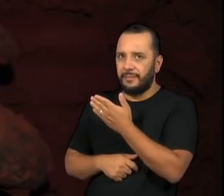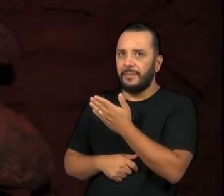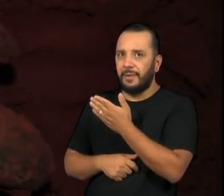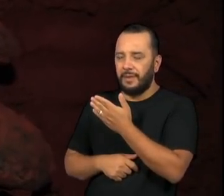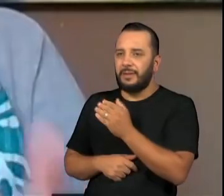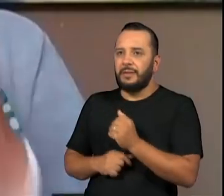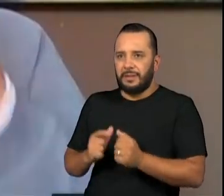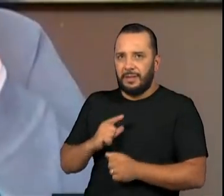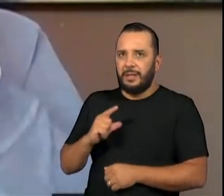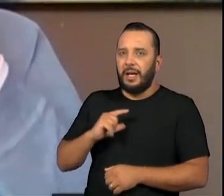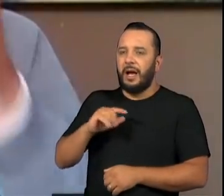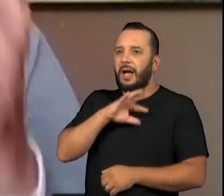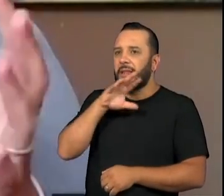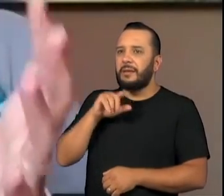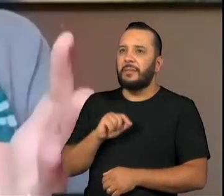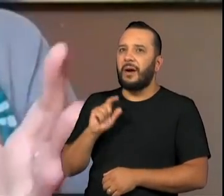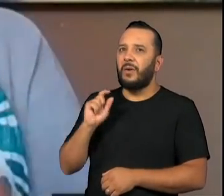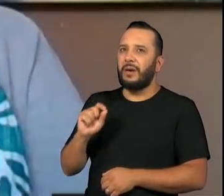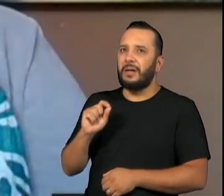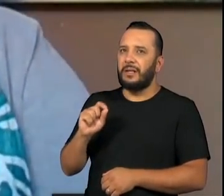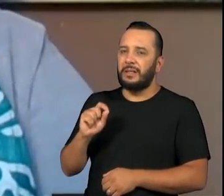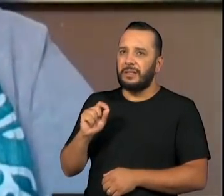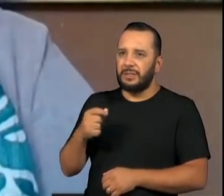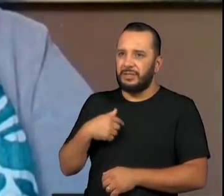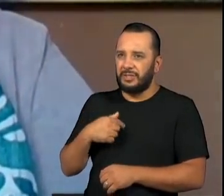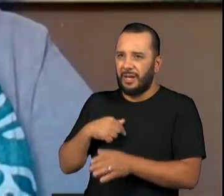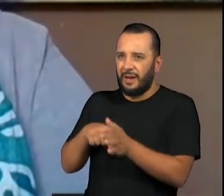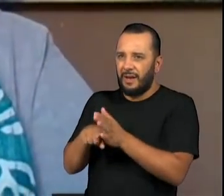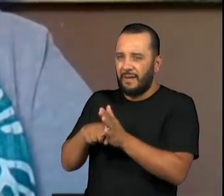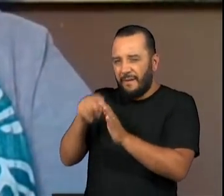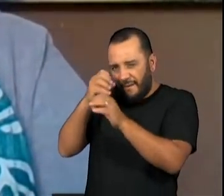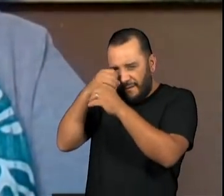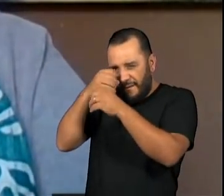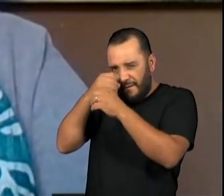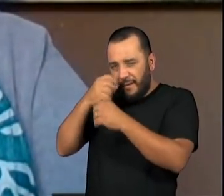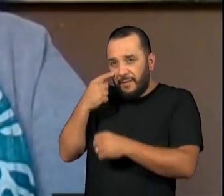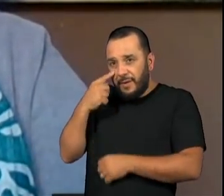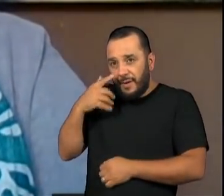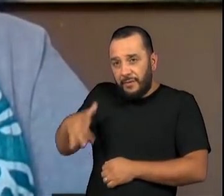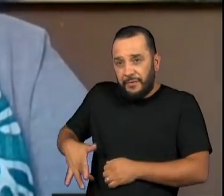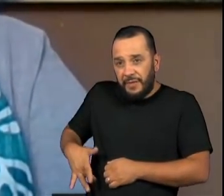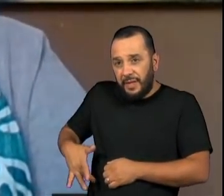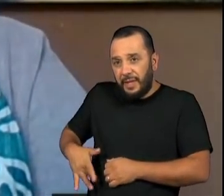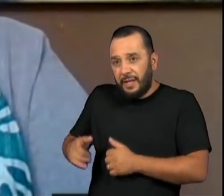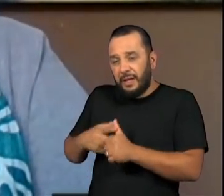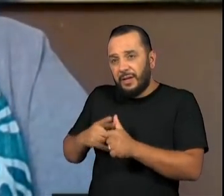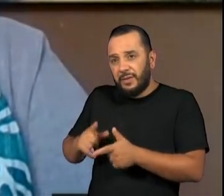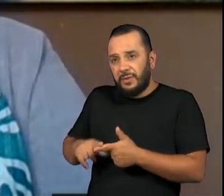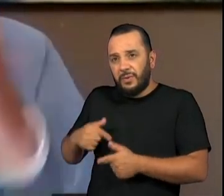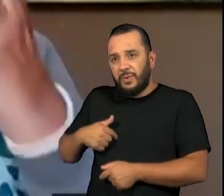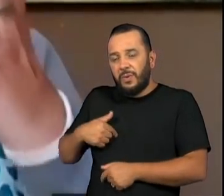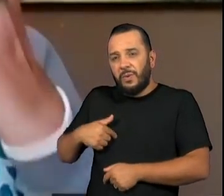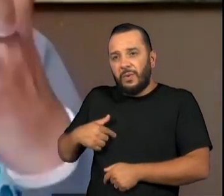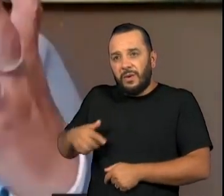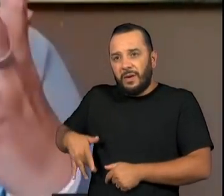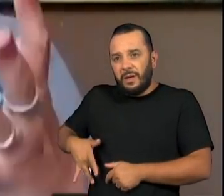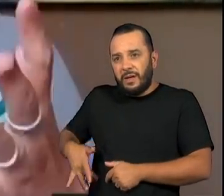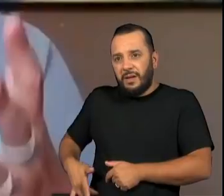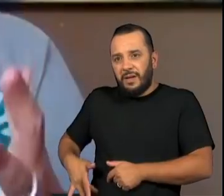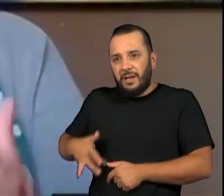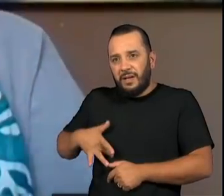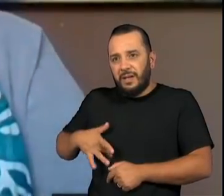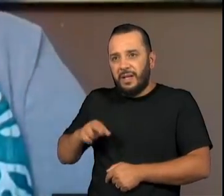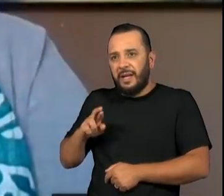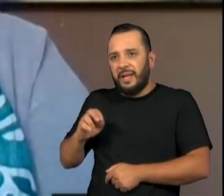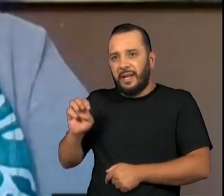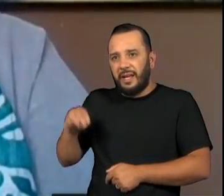Esses animais necropsiados, as condições de fígado e as condições de rins eram bastante macroscopicamente,